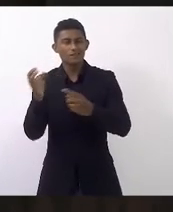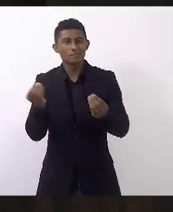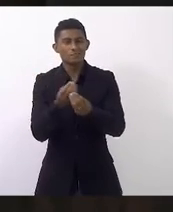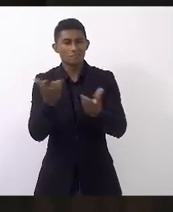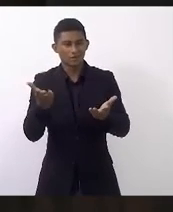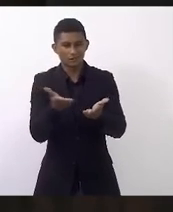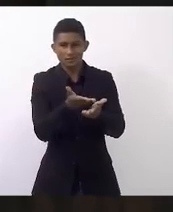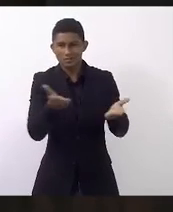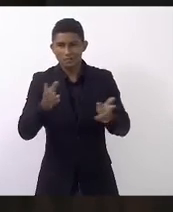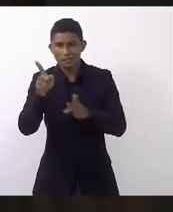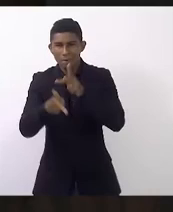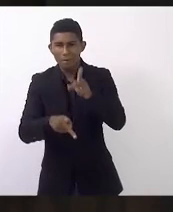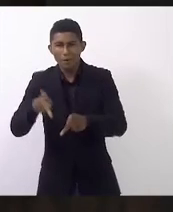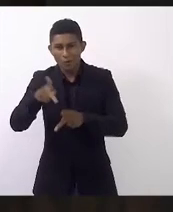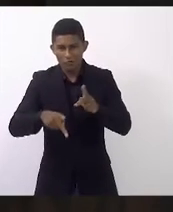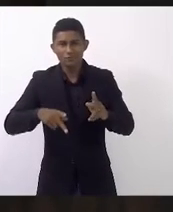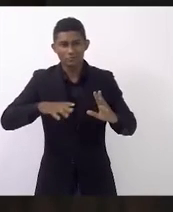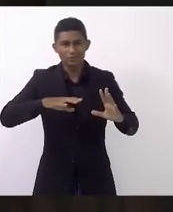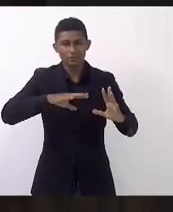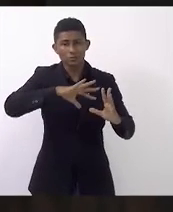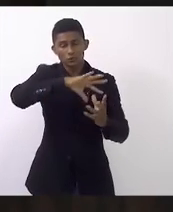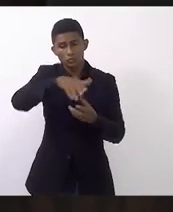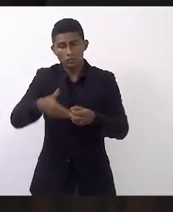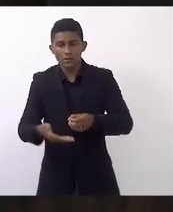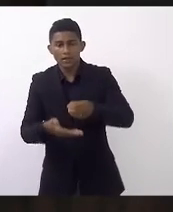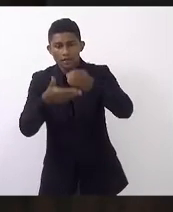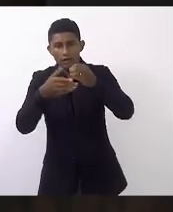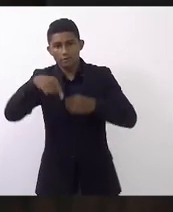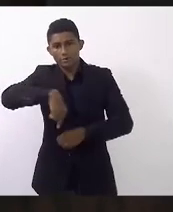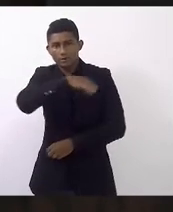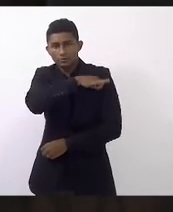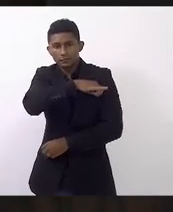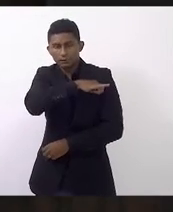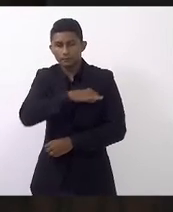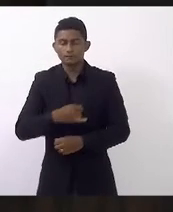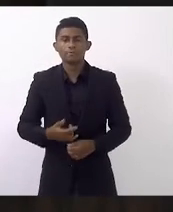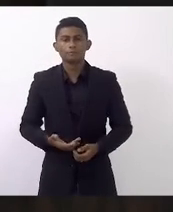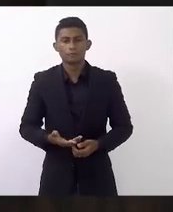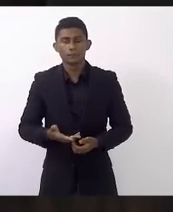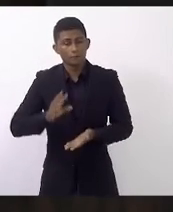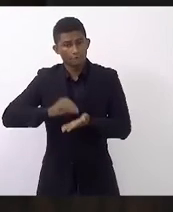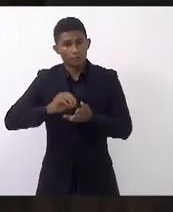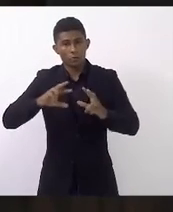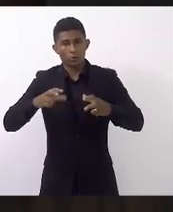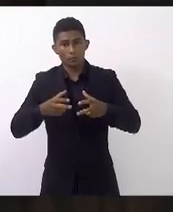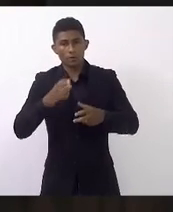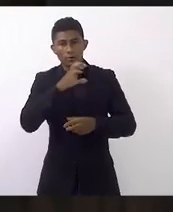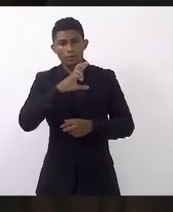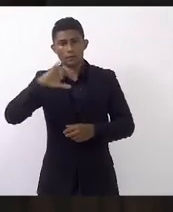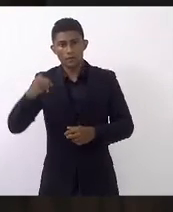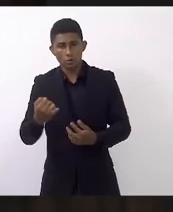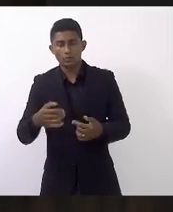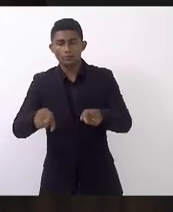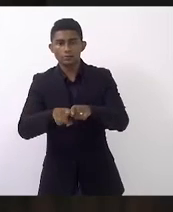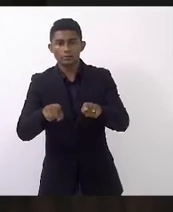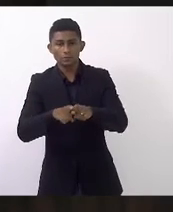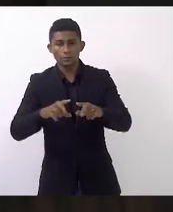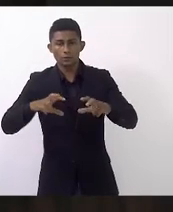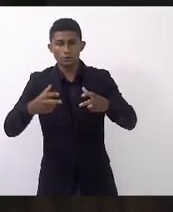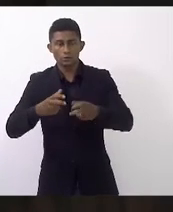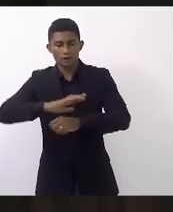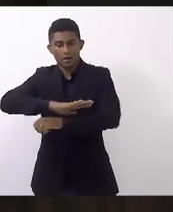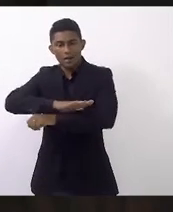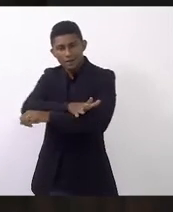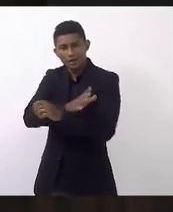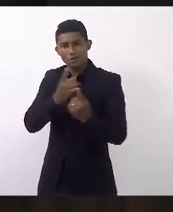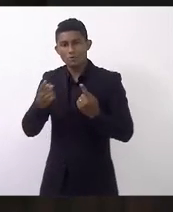comunidades tradicionais do Estado do Rio de Janeiro. Pendente de pareceres das comissões CCJ, de combate à discriminação, preconceito de raça,